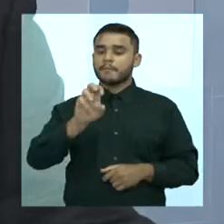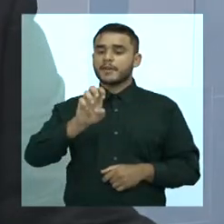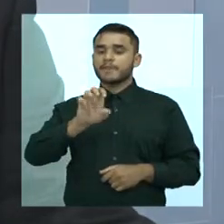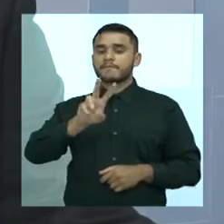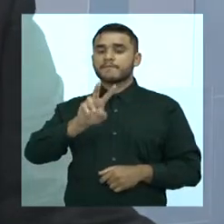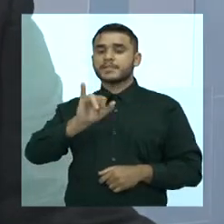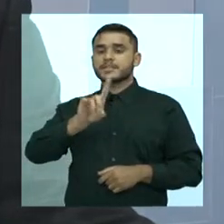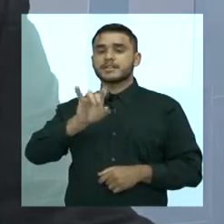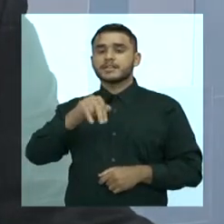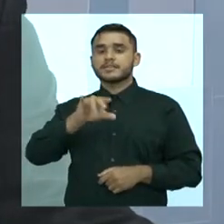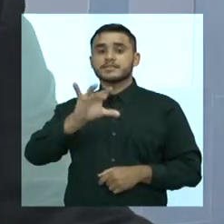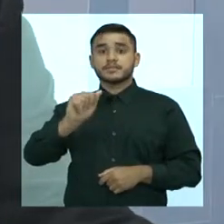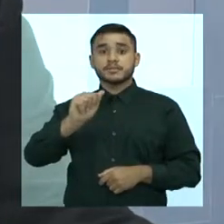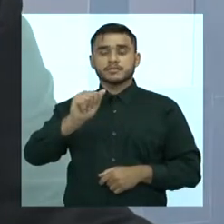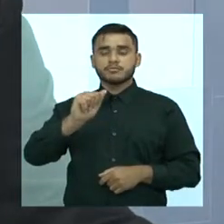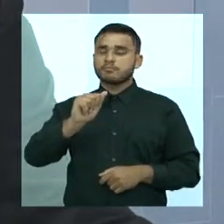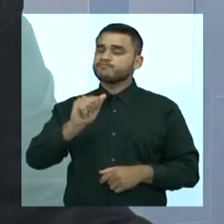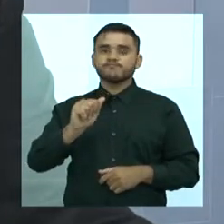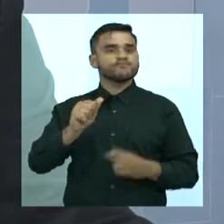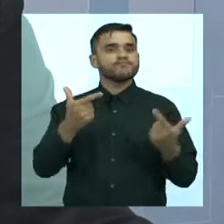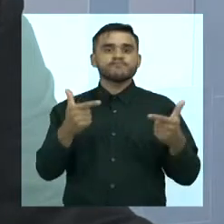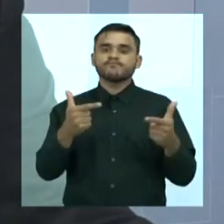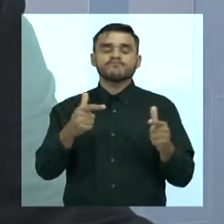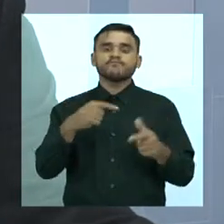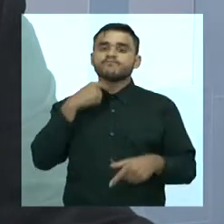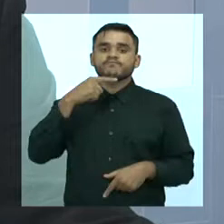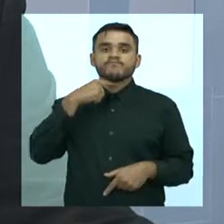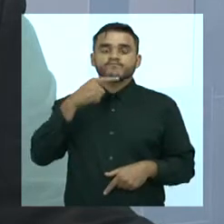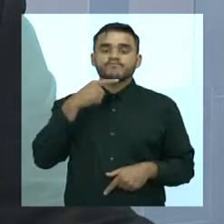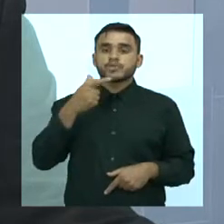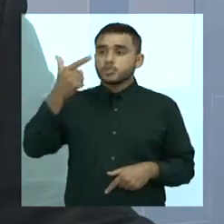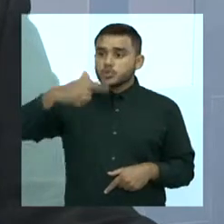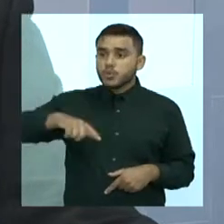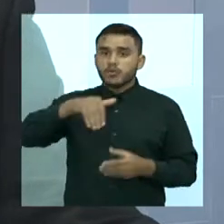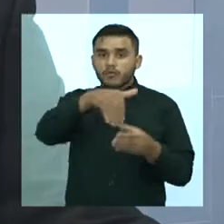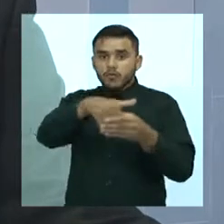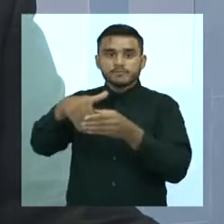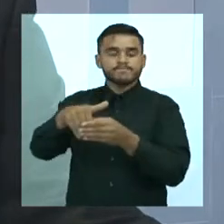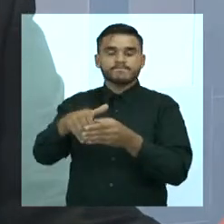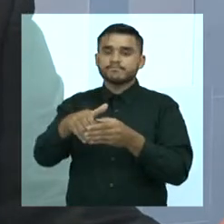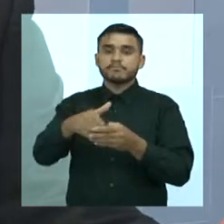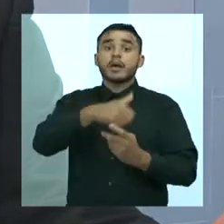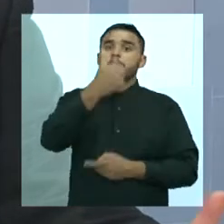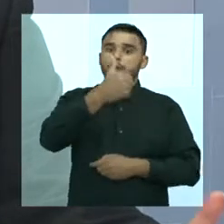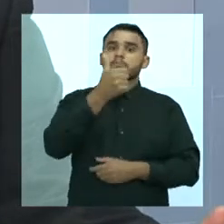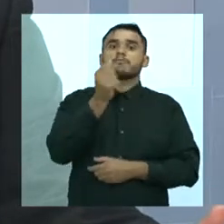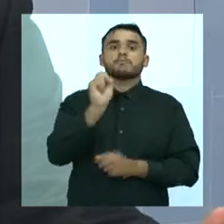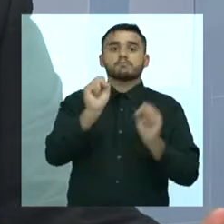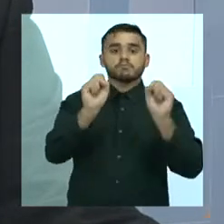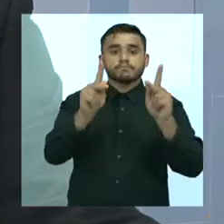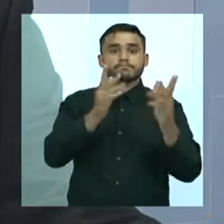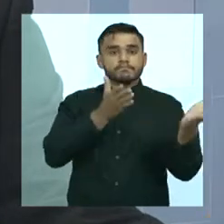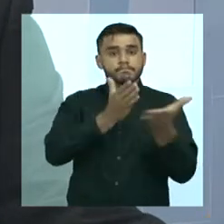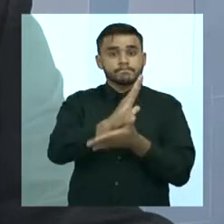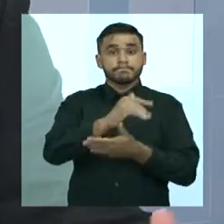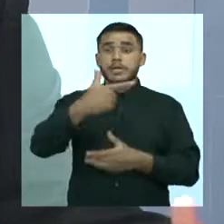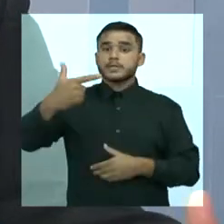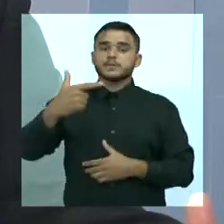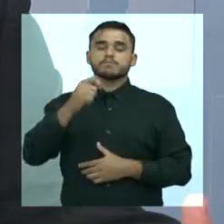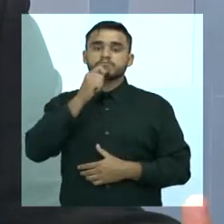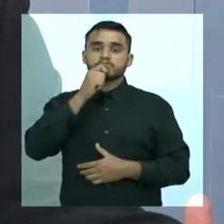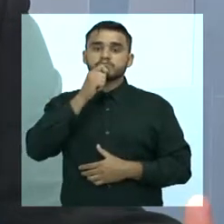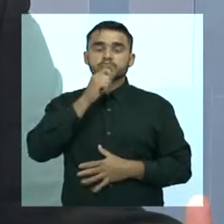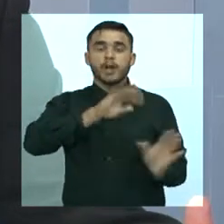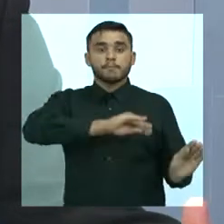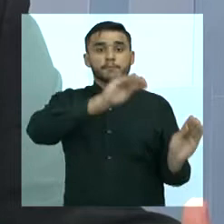Houve a votação de alguns destaques e, literalmente, o que há mais previsível aí é uma